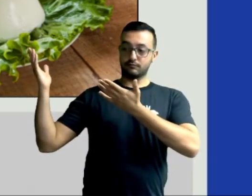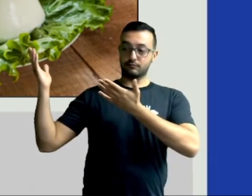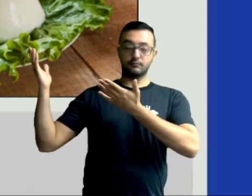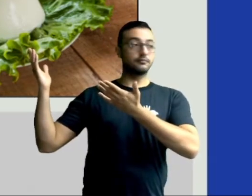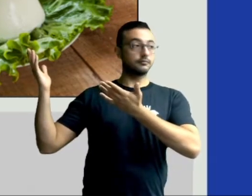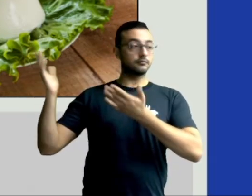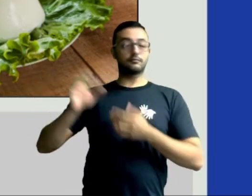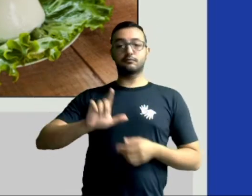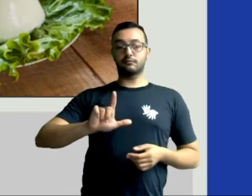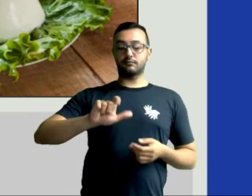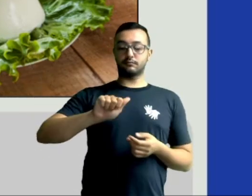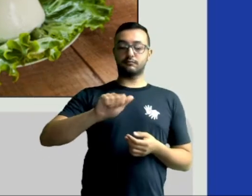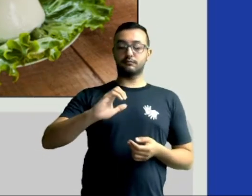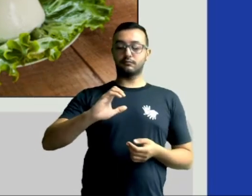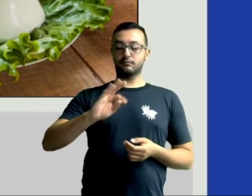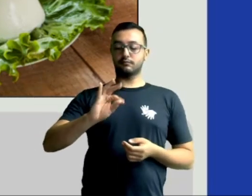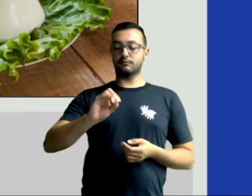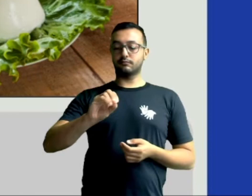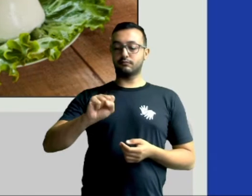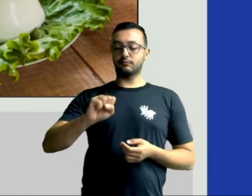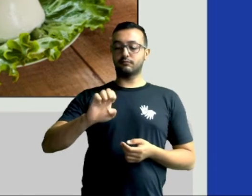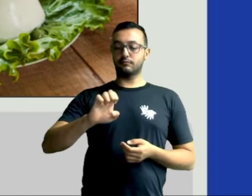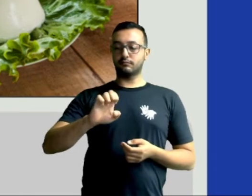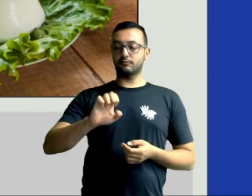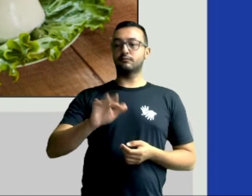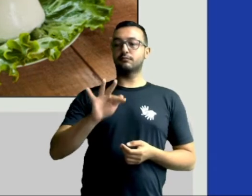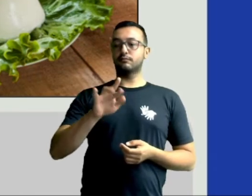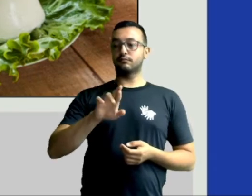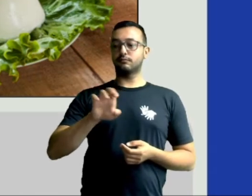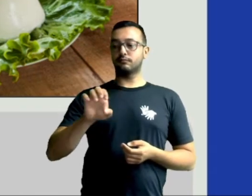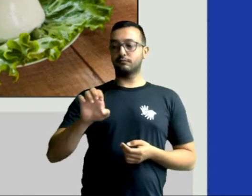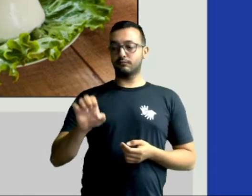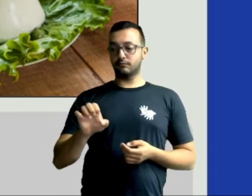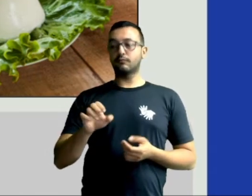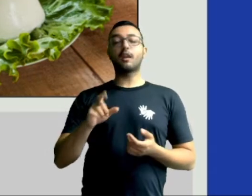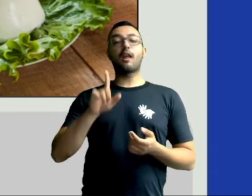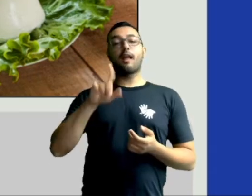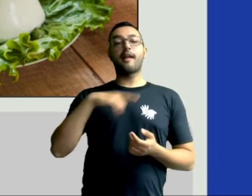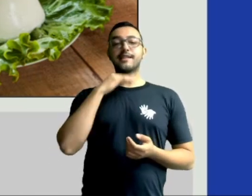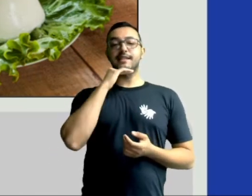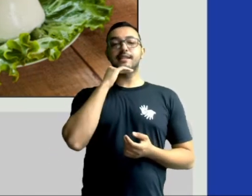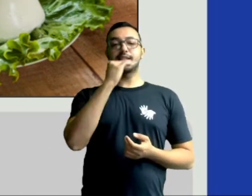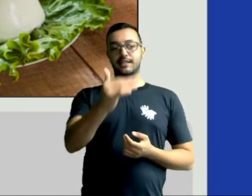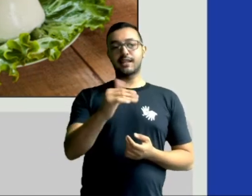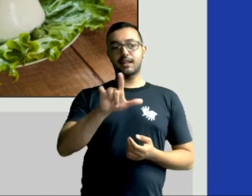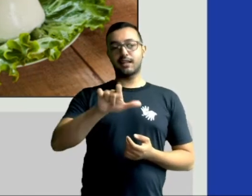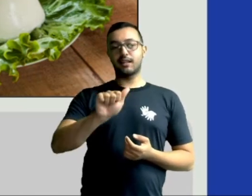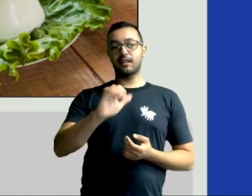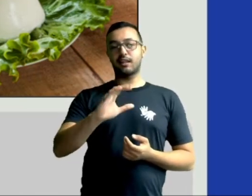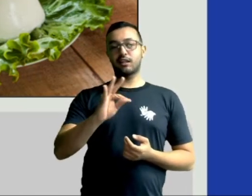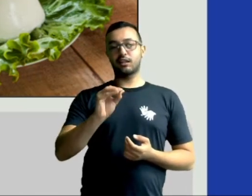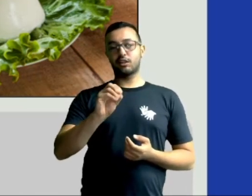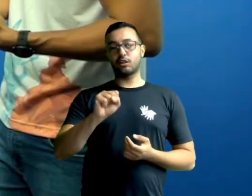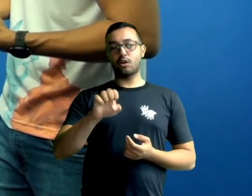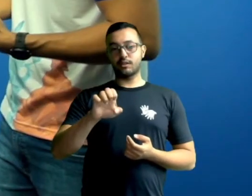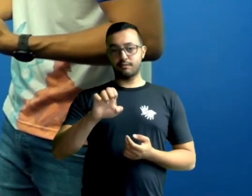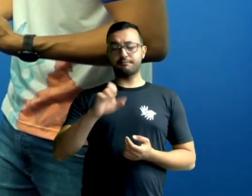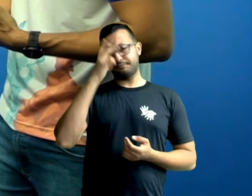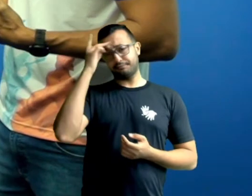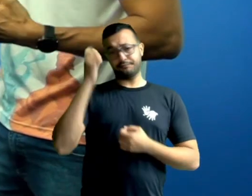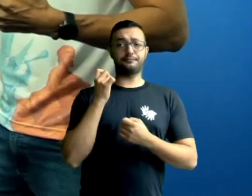né? Lactose free. Significa livre de lactose, né? Algumas pessoas, elas